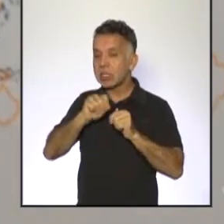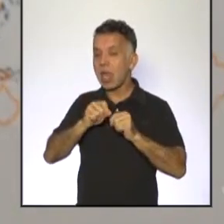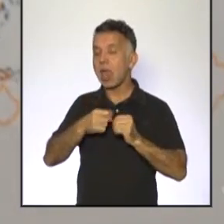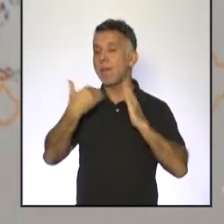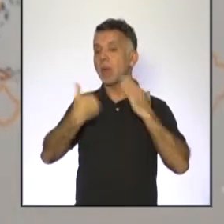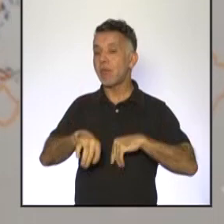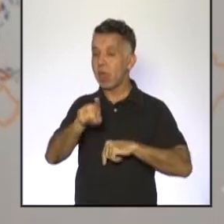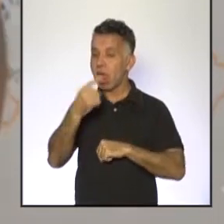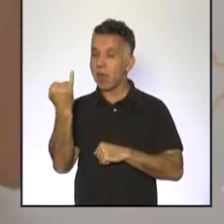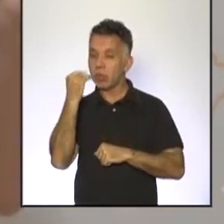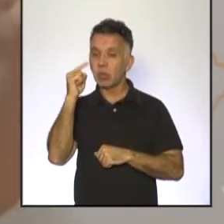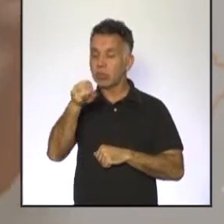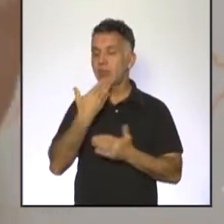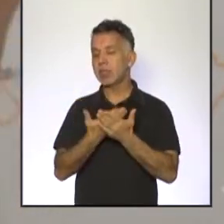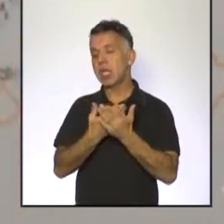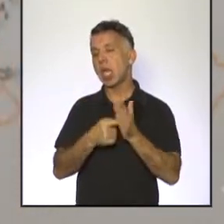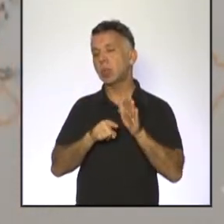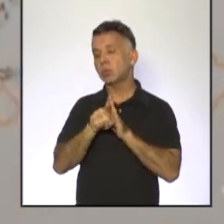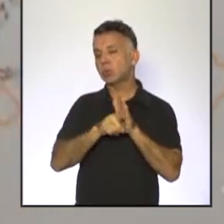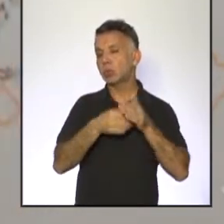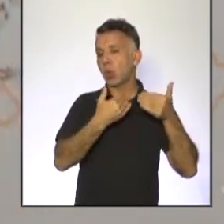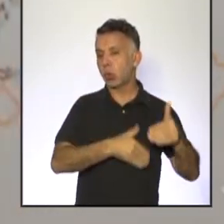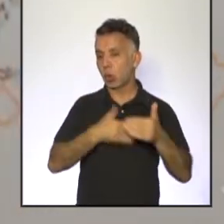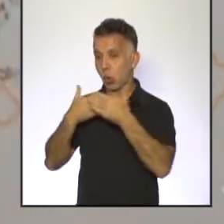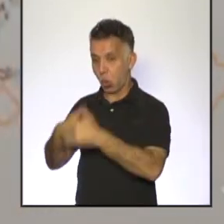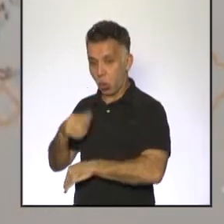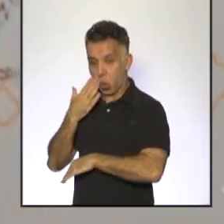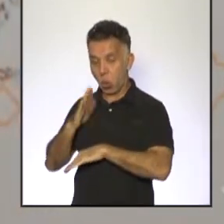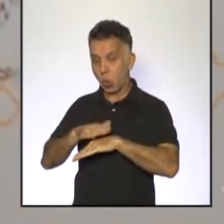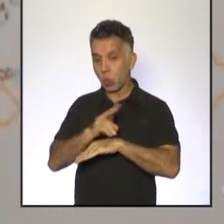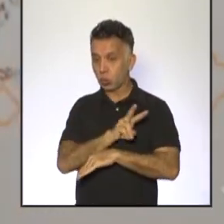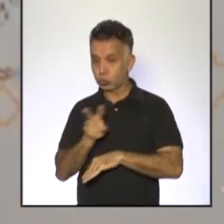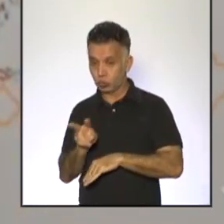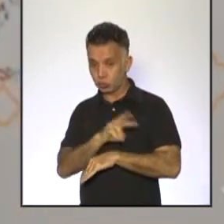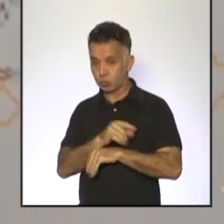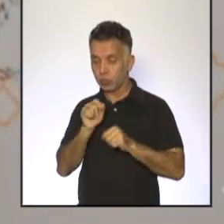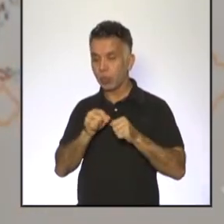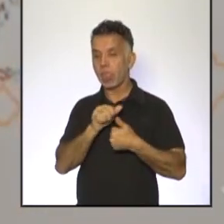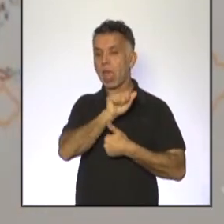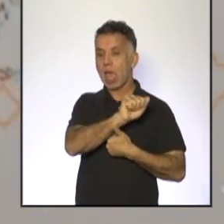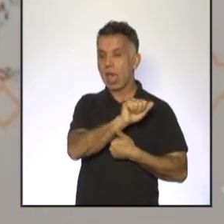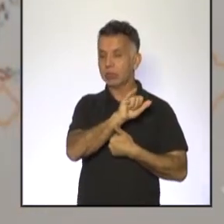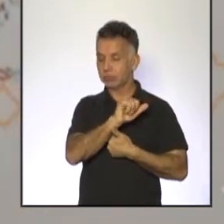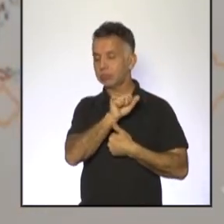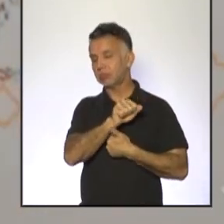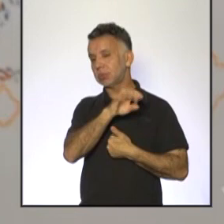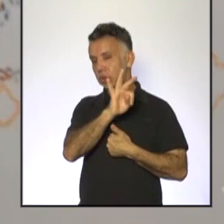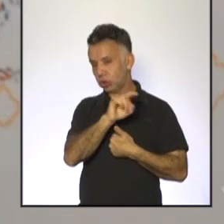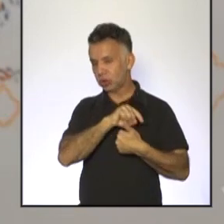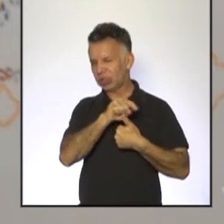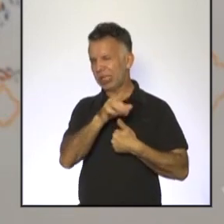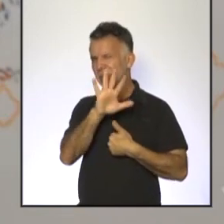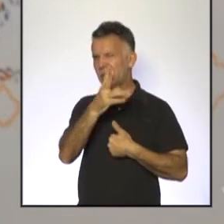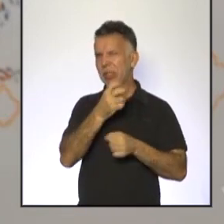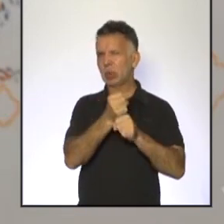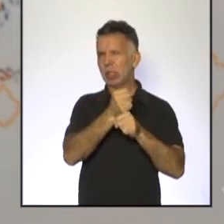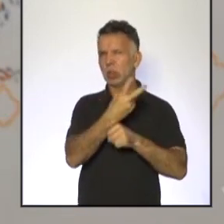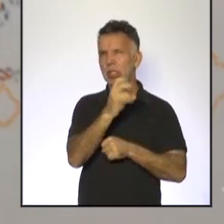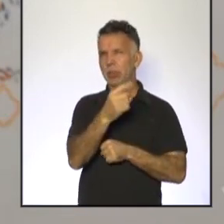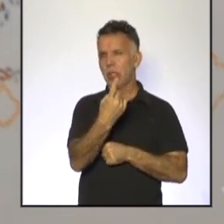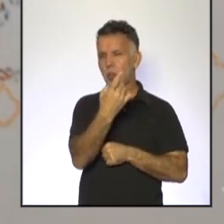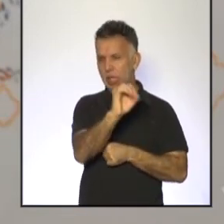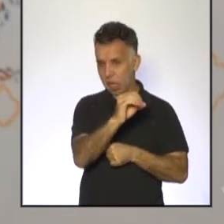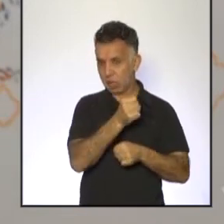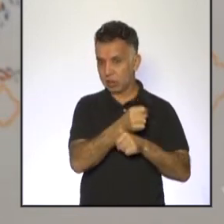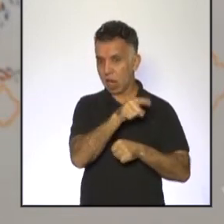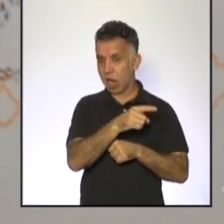2 estudos de caso. Haiti, menor economia latino-americana, 7 pontos na escala Richter no ano de 2010.